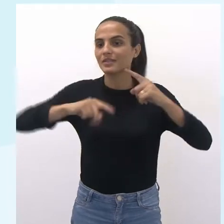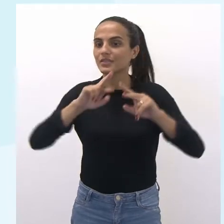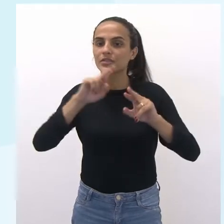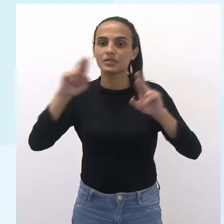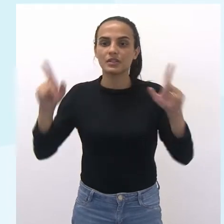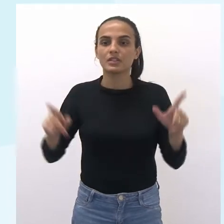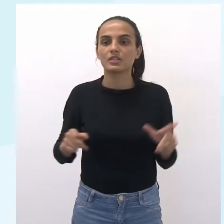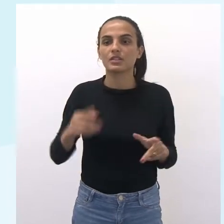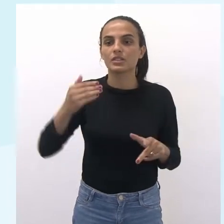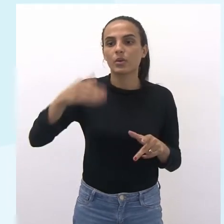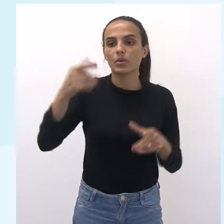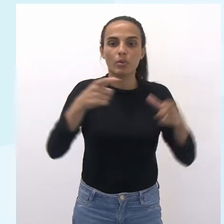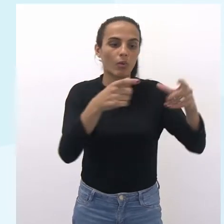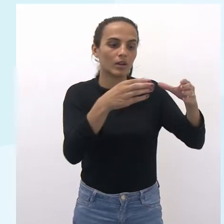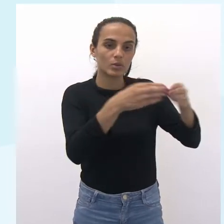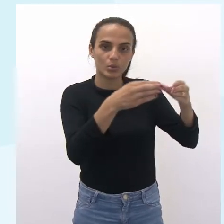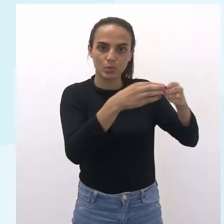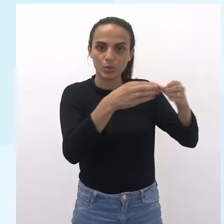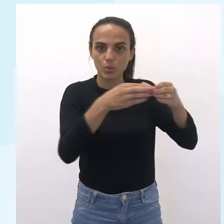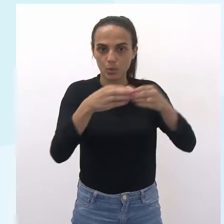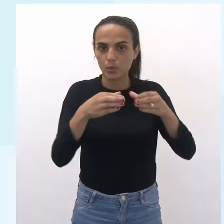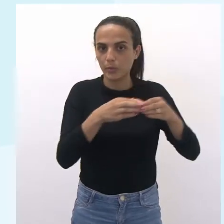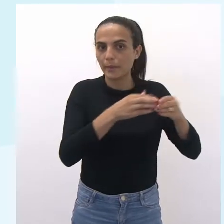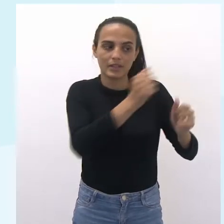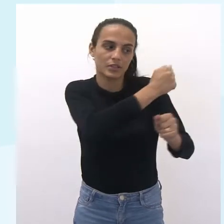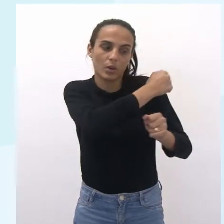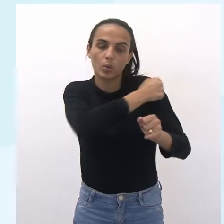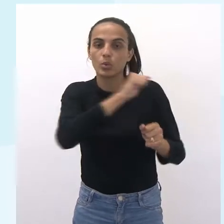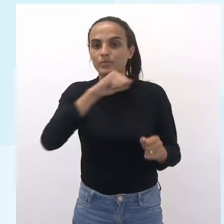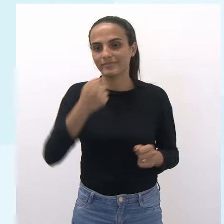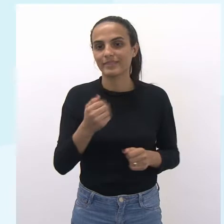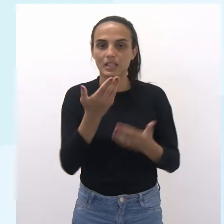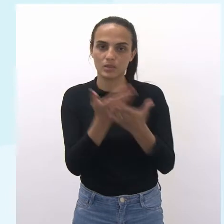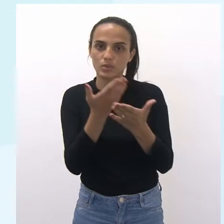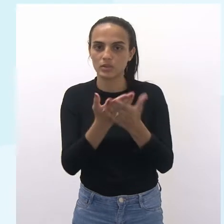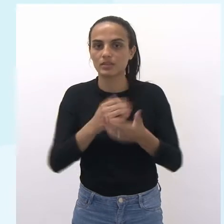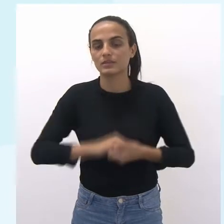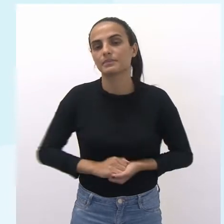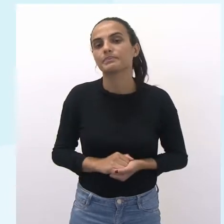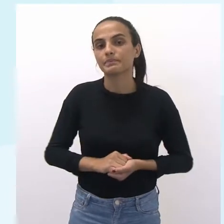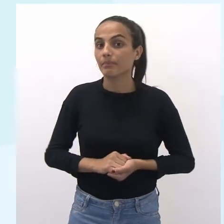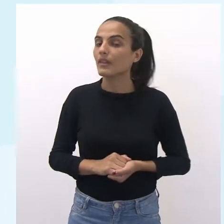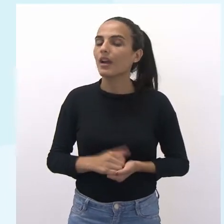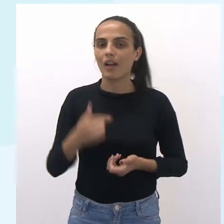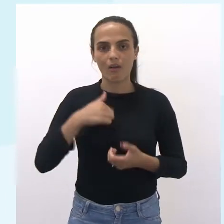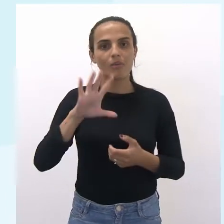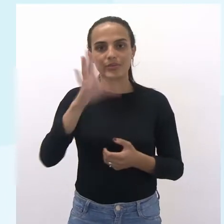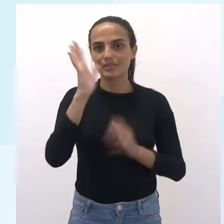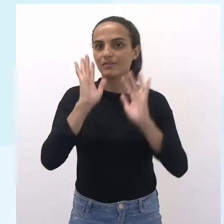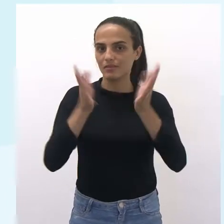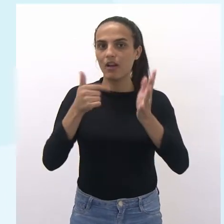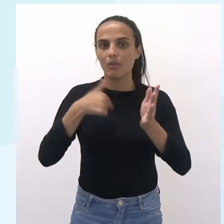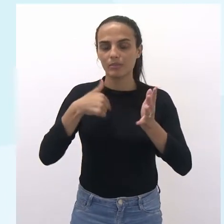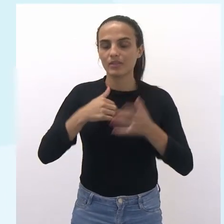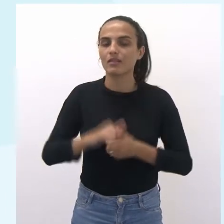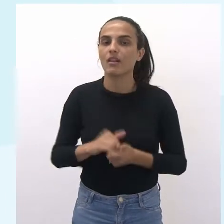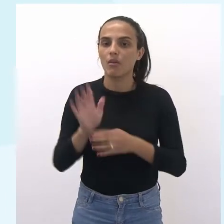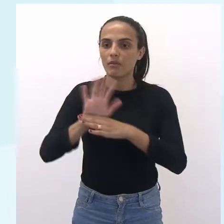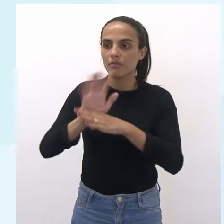os estudantes. Isso já aconteceu comigo, professor Ademir. Eu exibi um vídeo de determinado objeto de